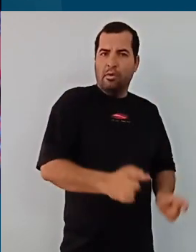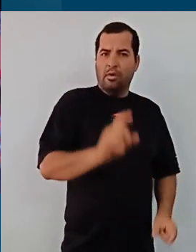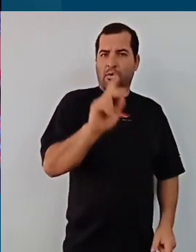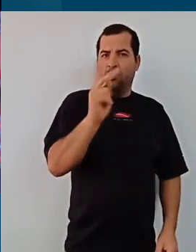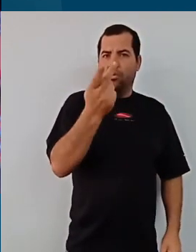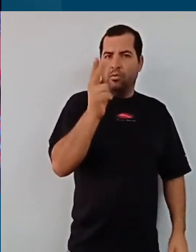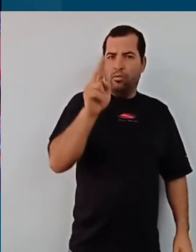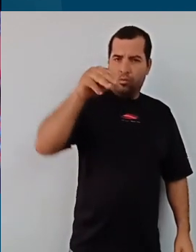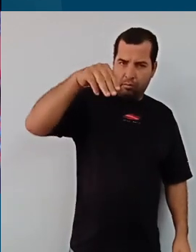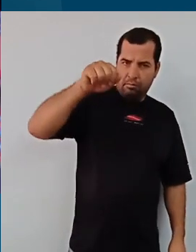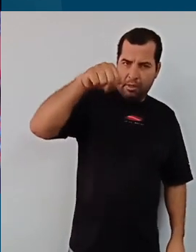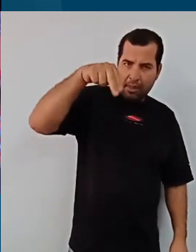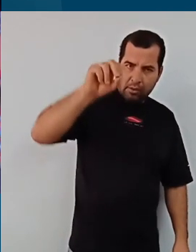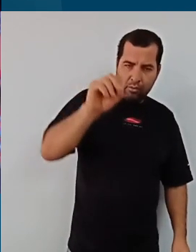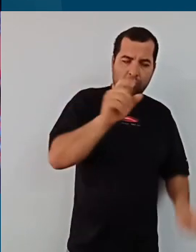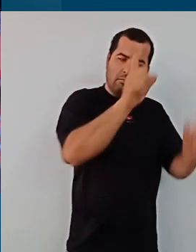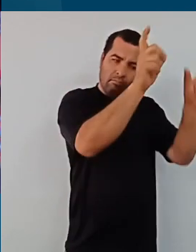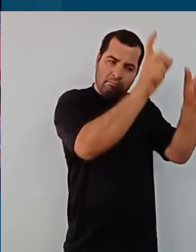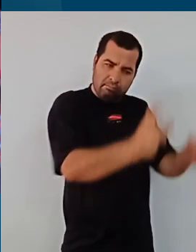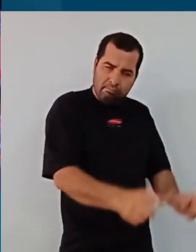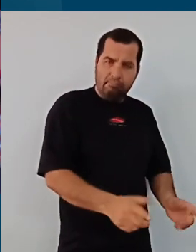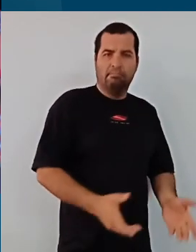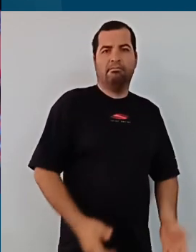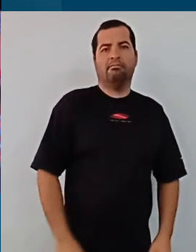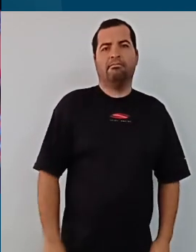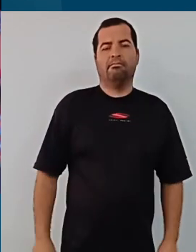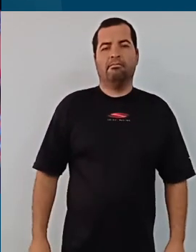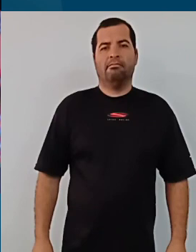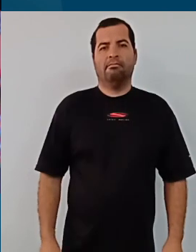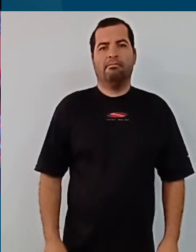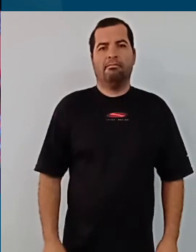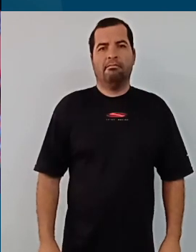esse contraponto entre a seriação e o ciclo.